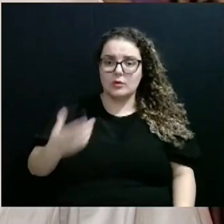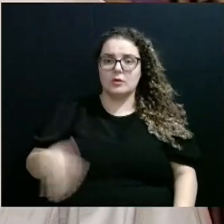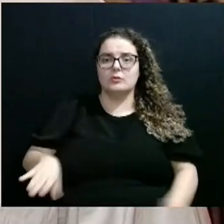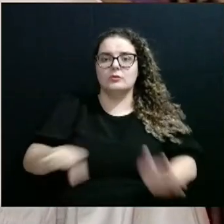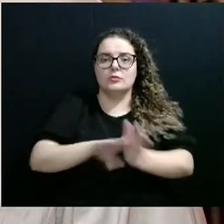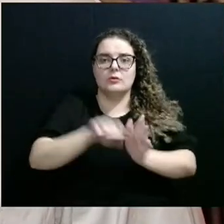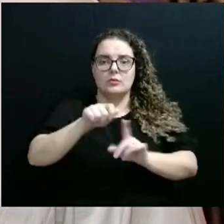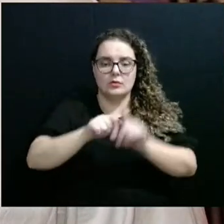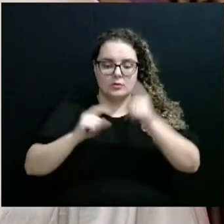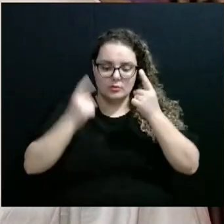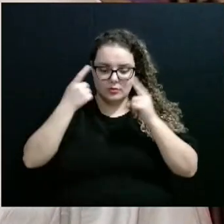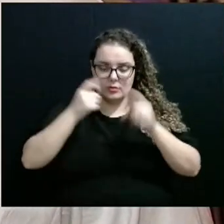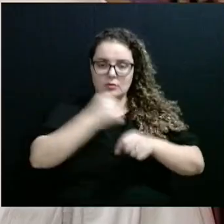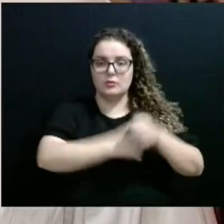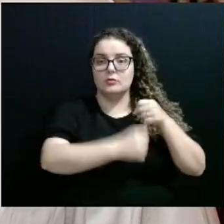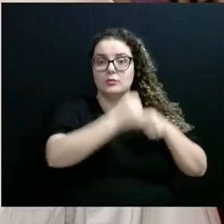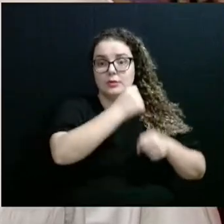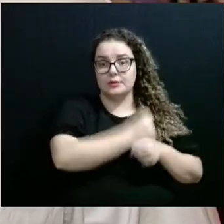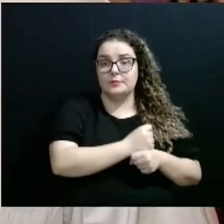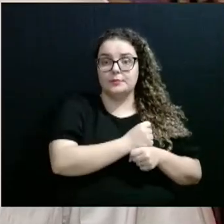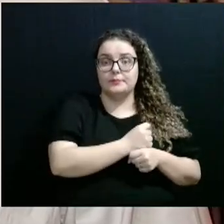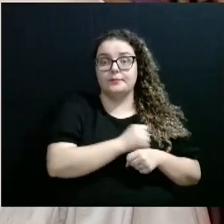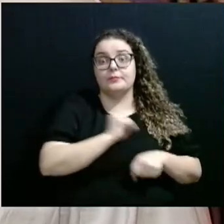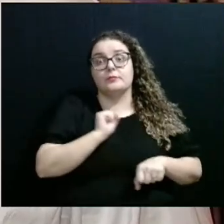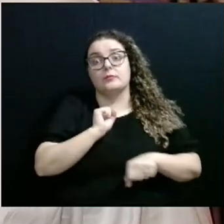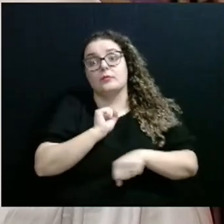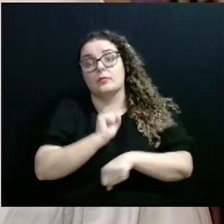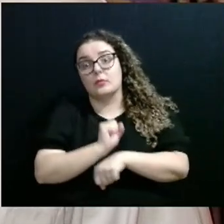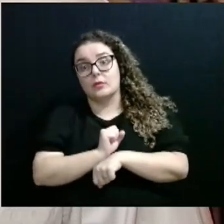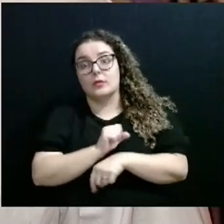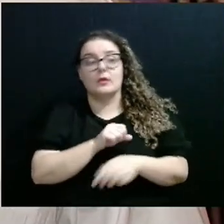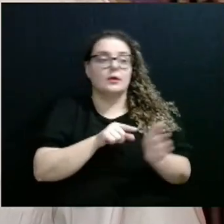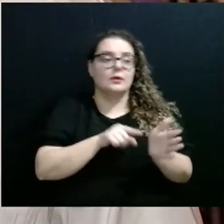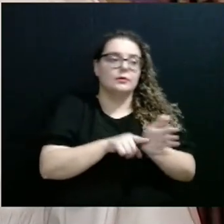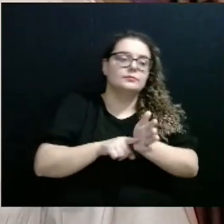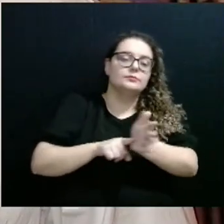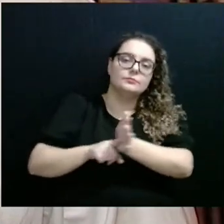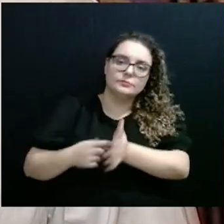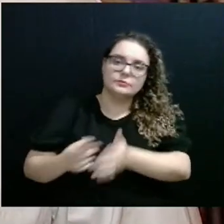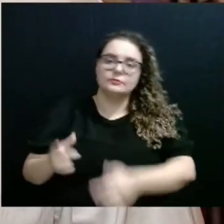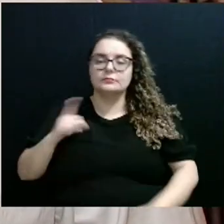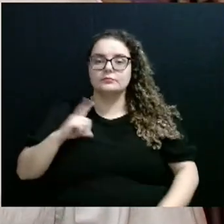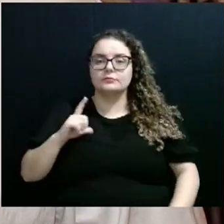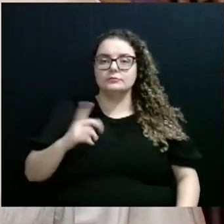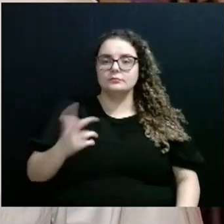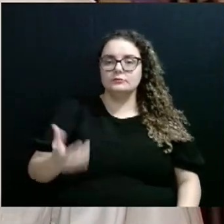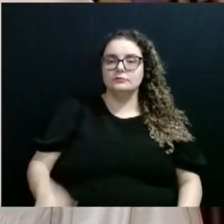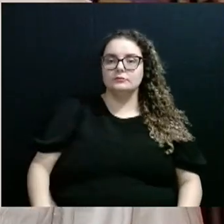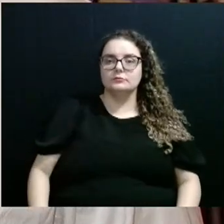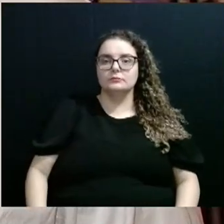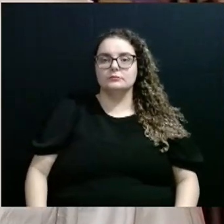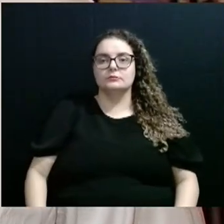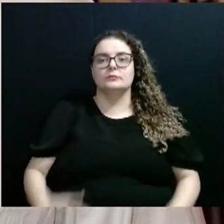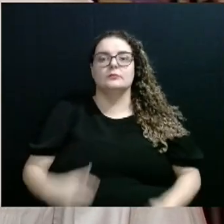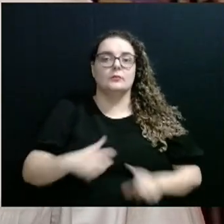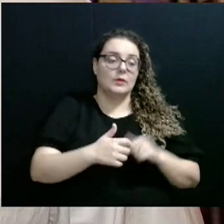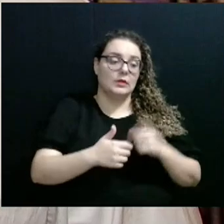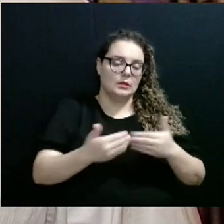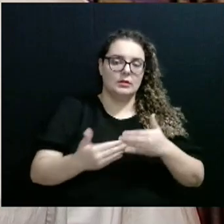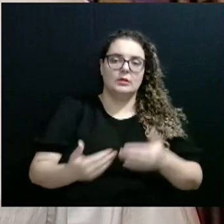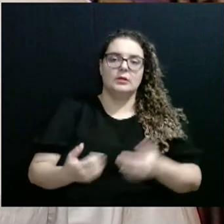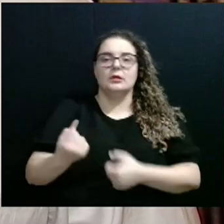passado, ela estava parada por conta das pesquisas, algum acidente de percurso, alguma burocracia que precisava